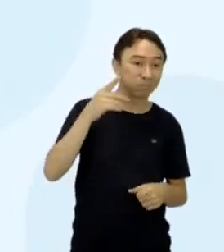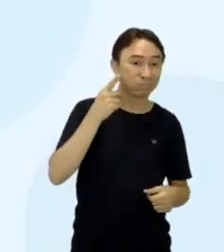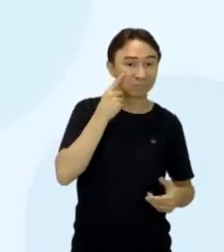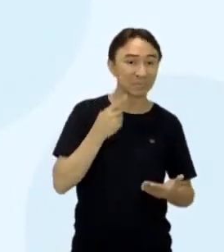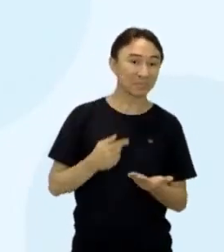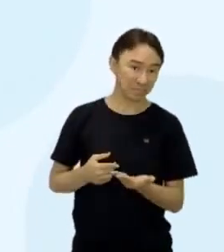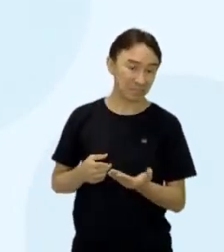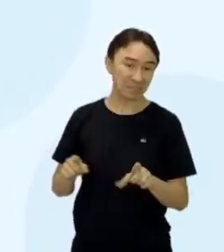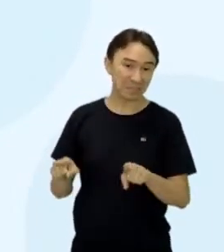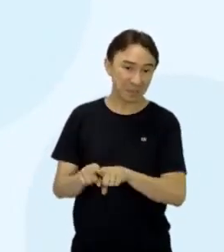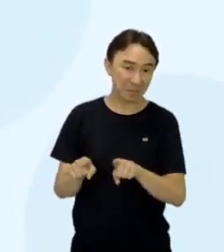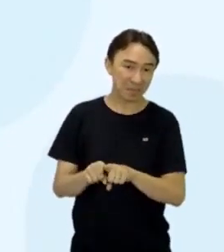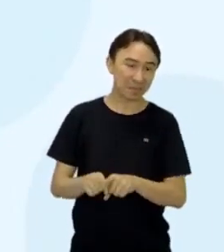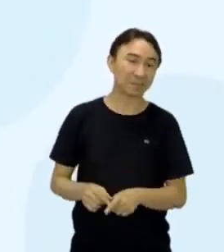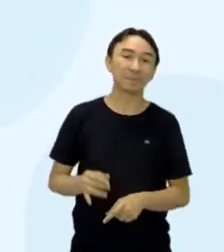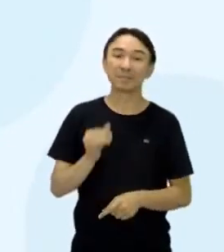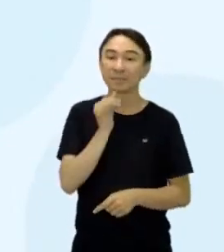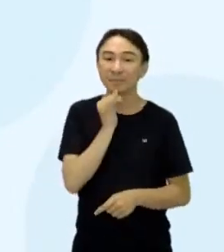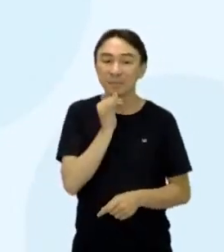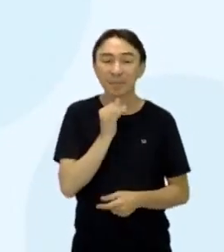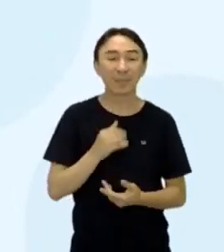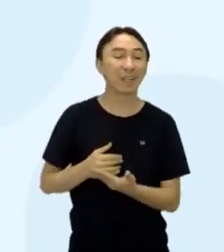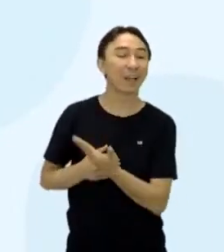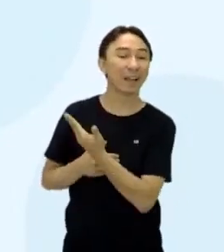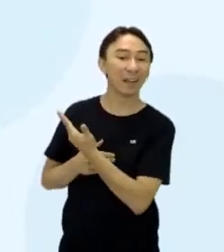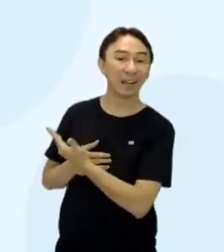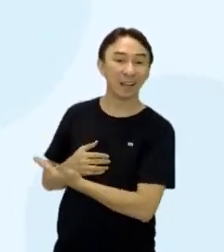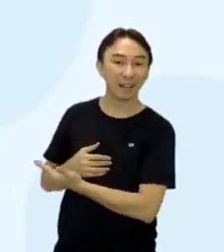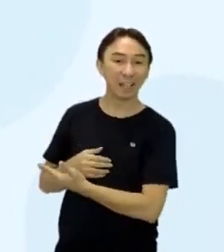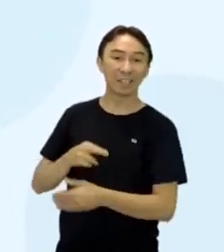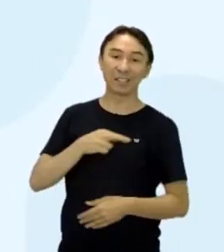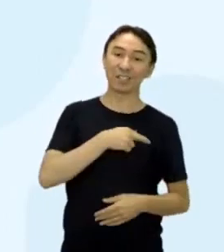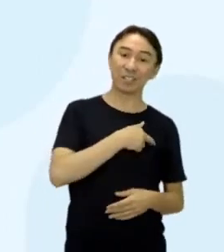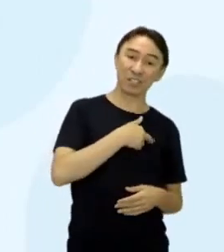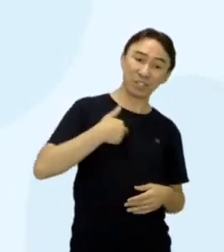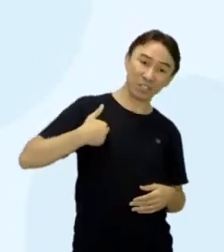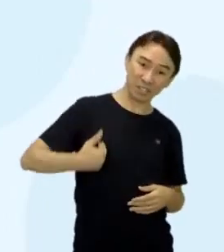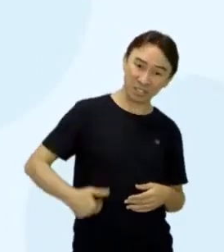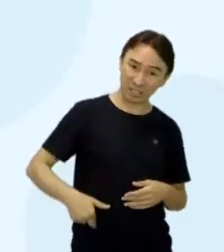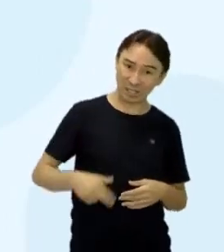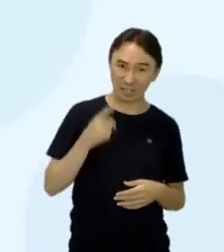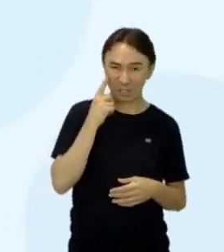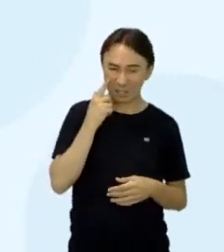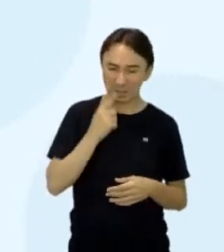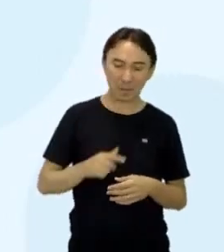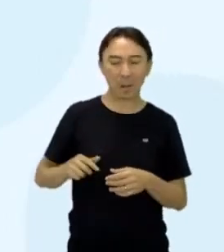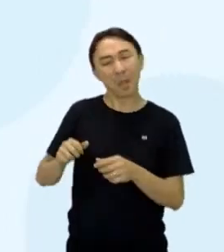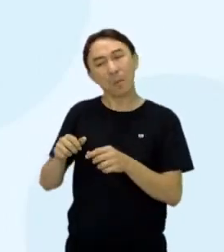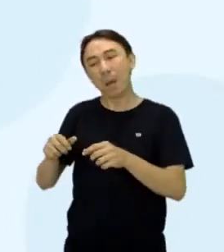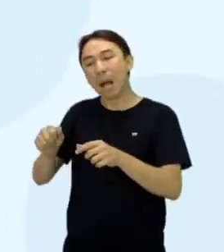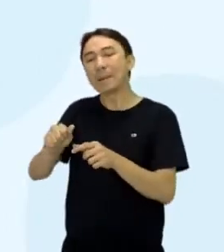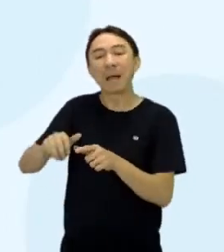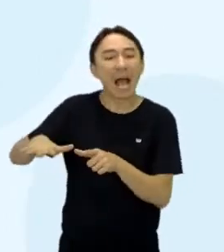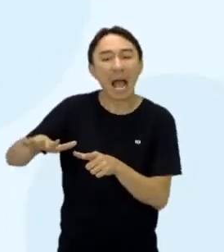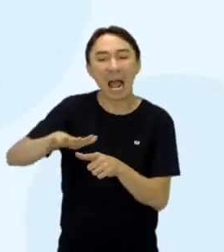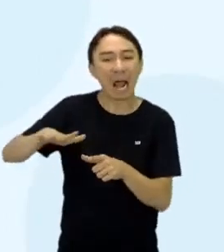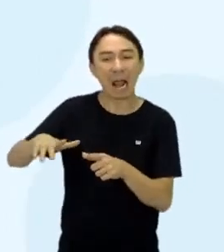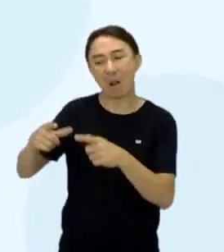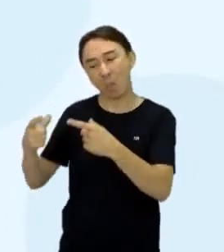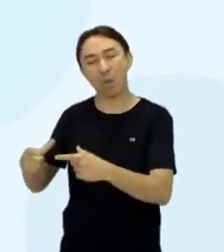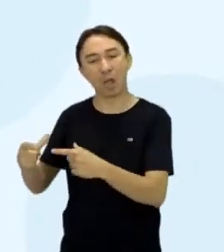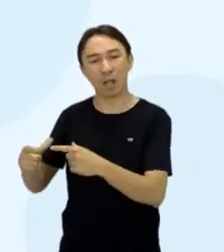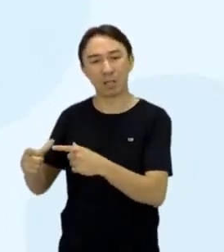área. Né? Então a China ela aparece lá numa parte dela, né, com maior contingente populacional. Né, mas não é toda a China,